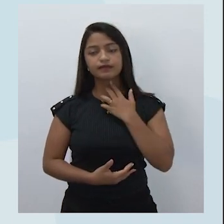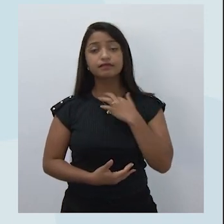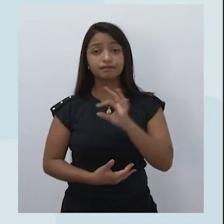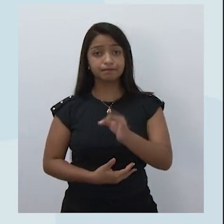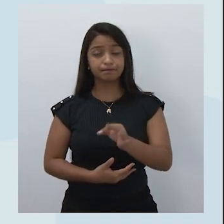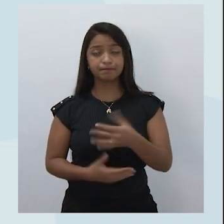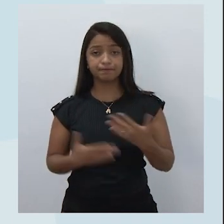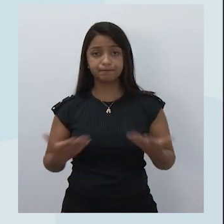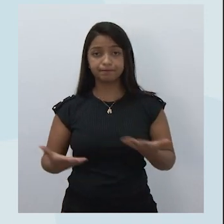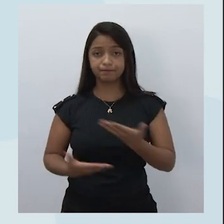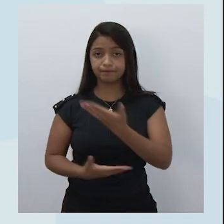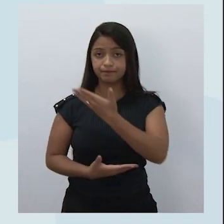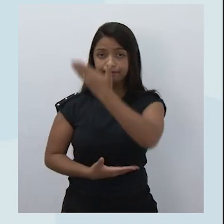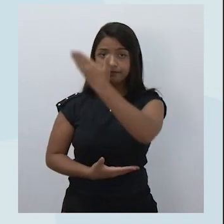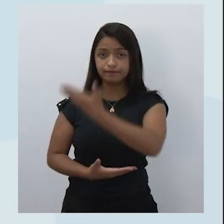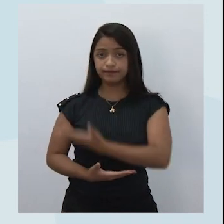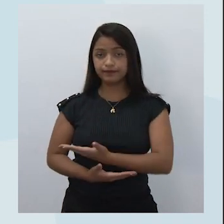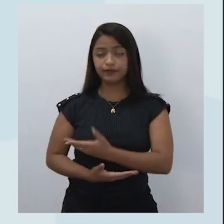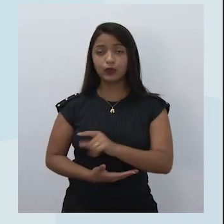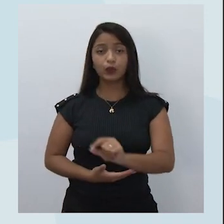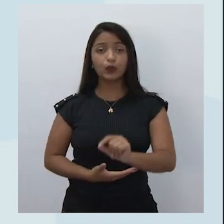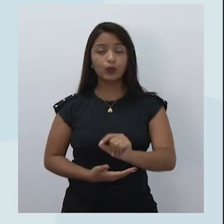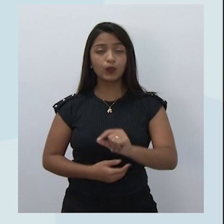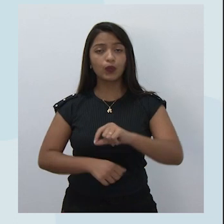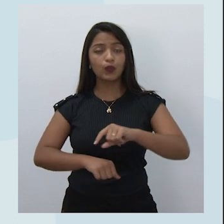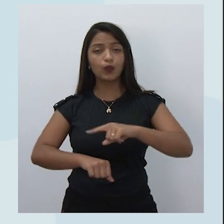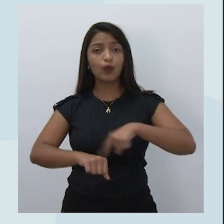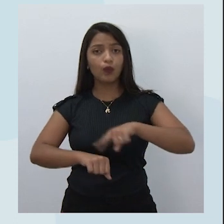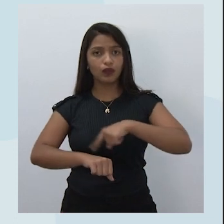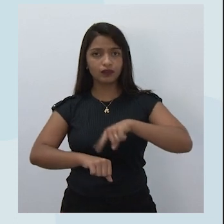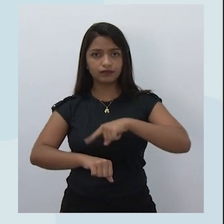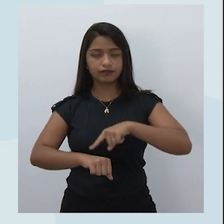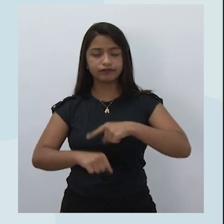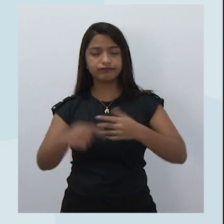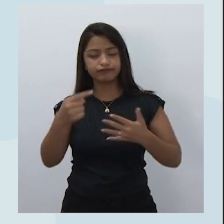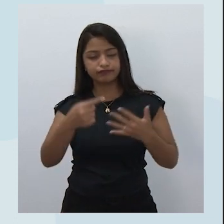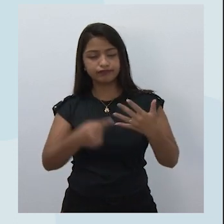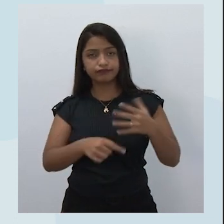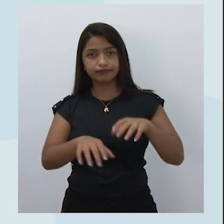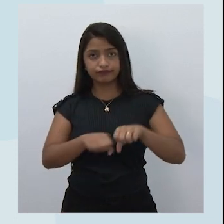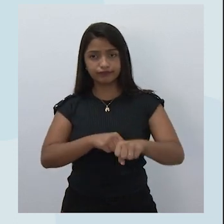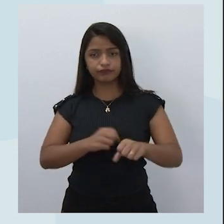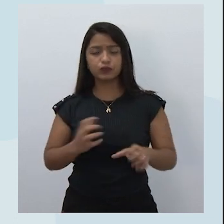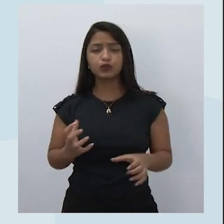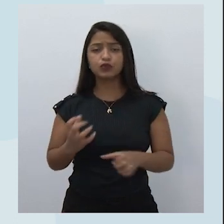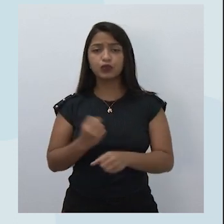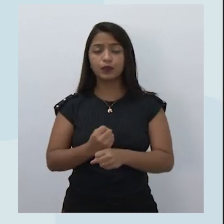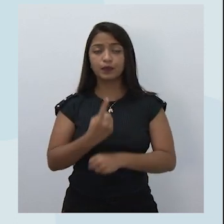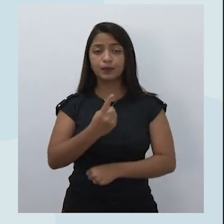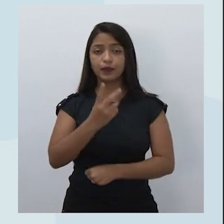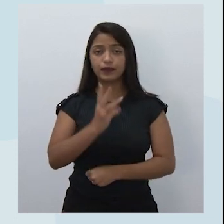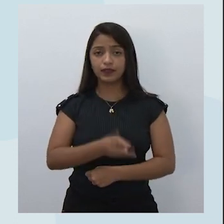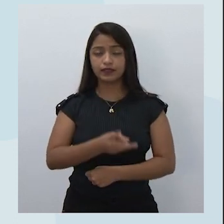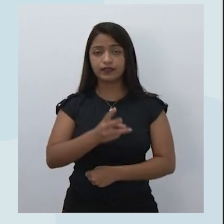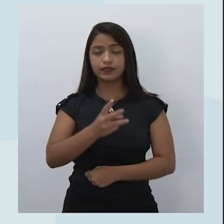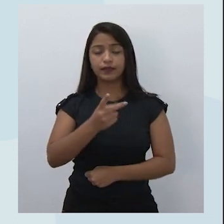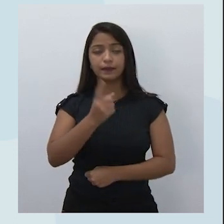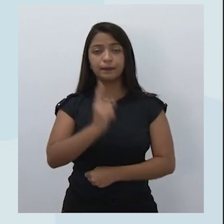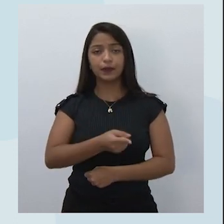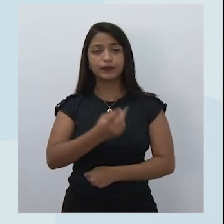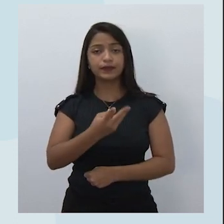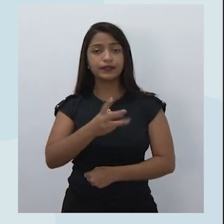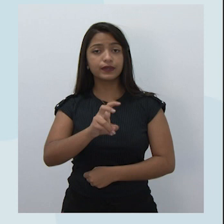Isso. Então, esse é o desenho da carga horária dos itinerários formativos. Nós temos 1.350 horas, no período